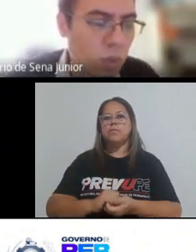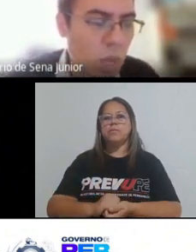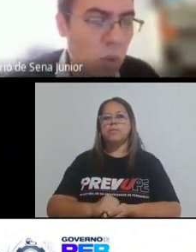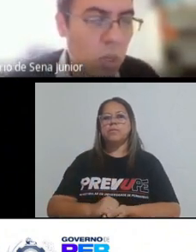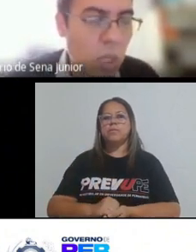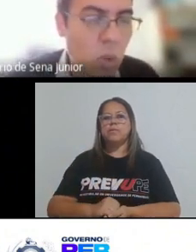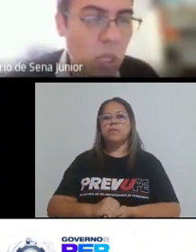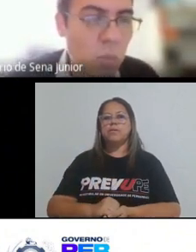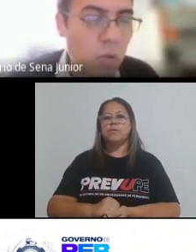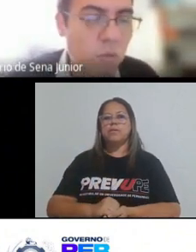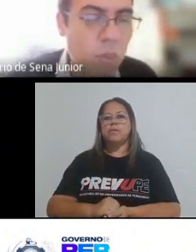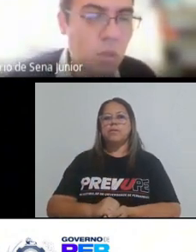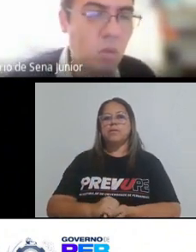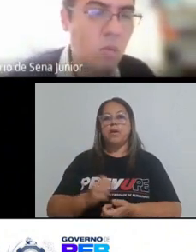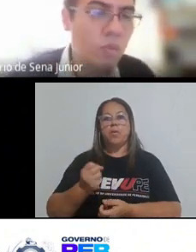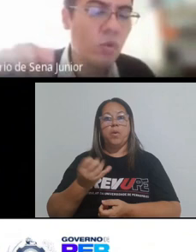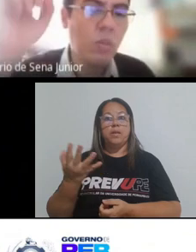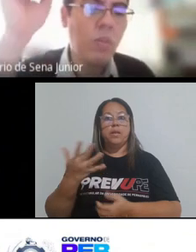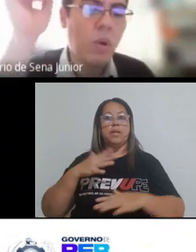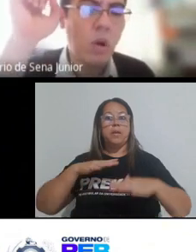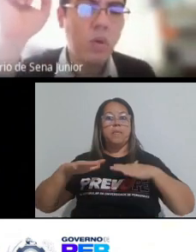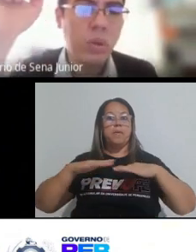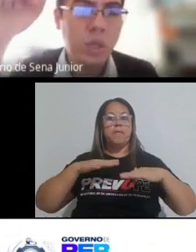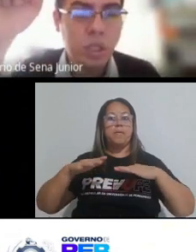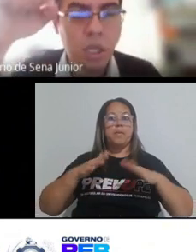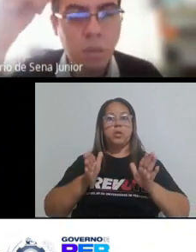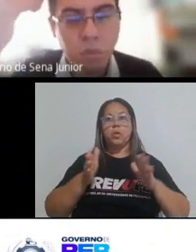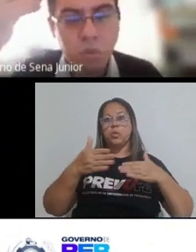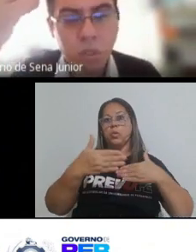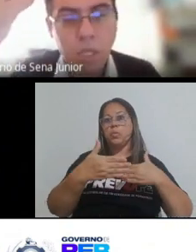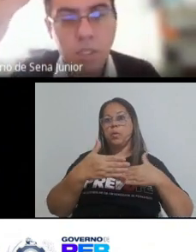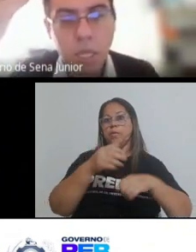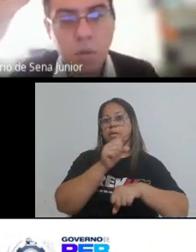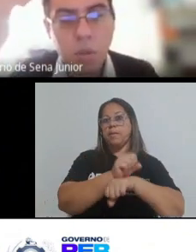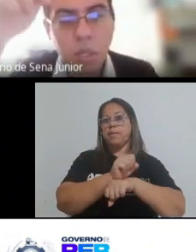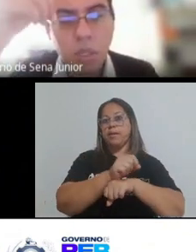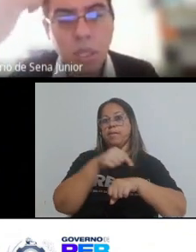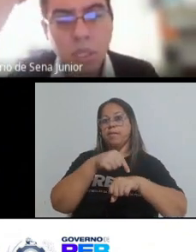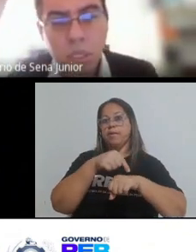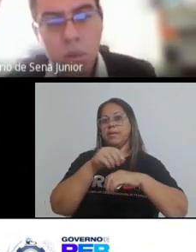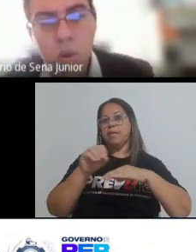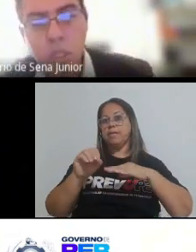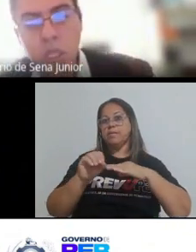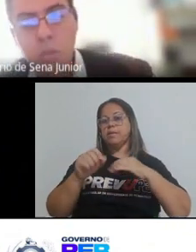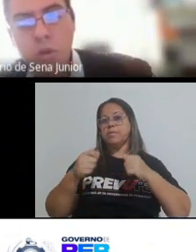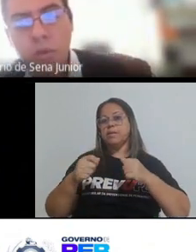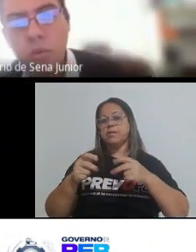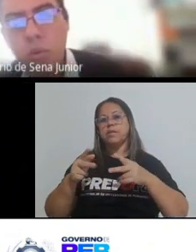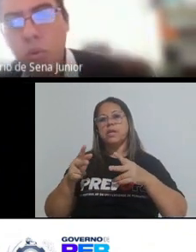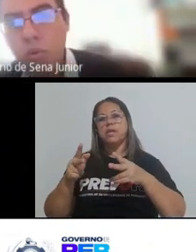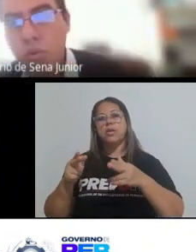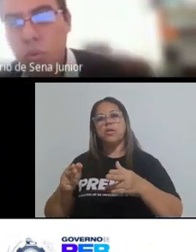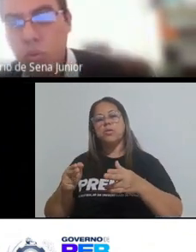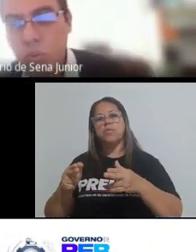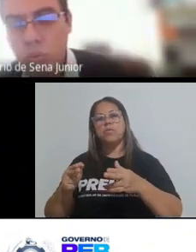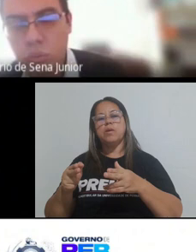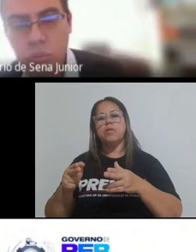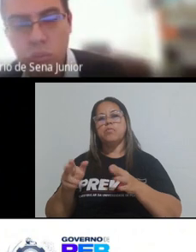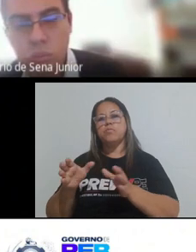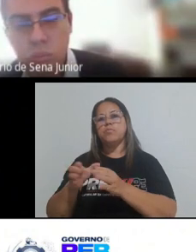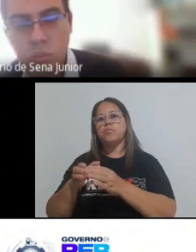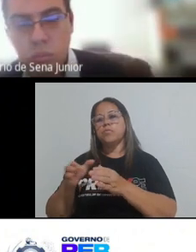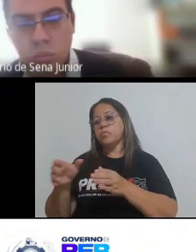a quantidade de movimento do bloco que está em repulso que é zero tem que ser igual a quantidade de movimento no conjunto.